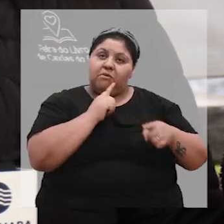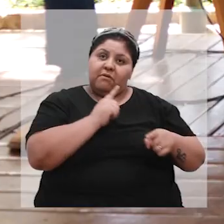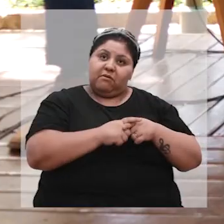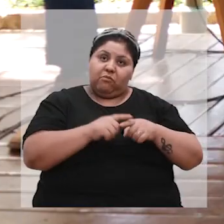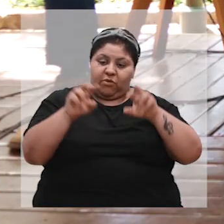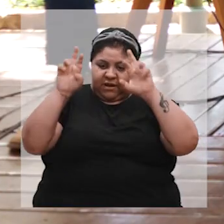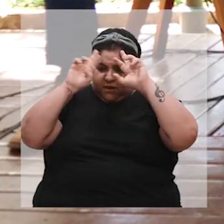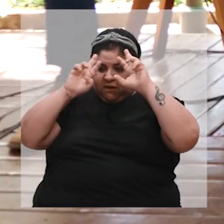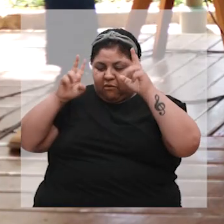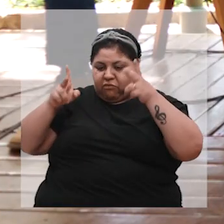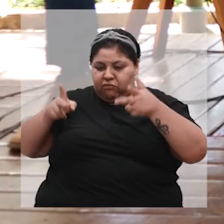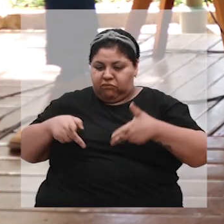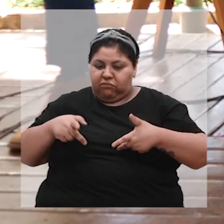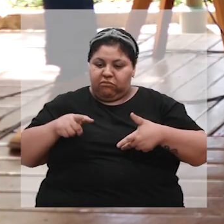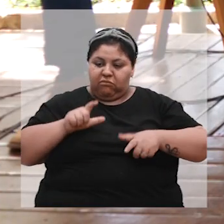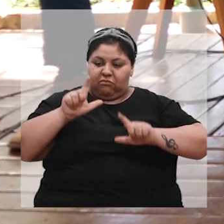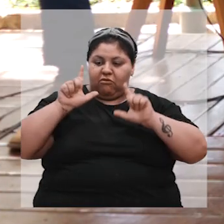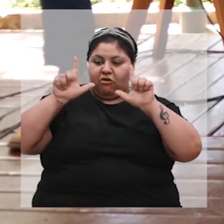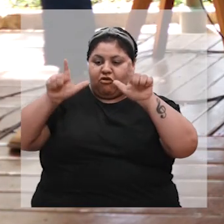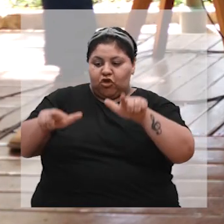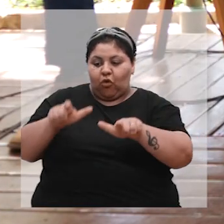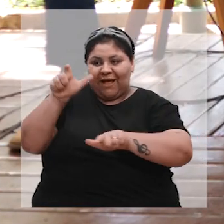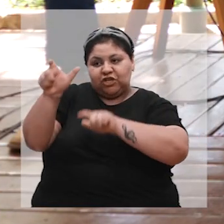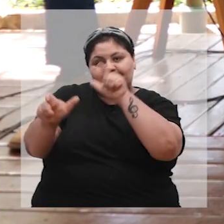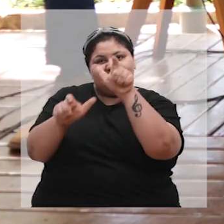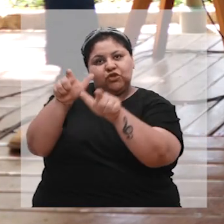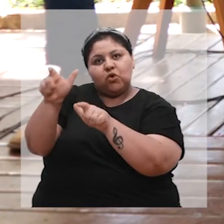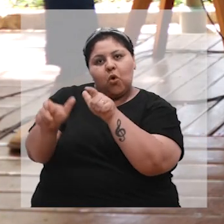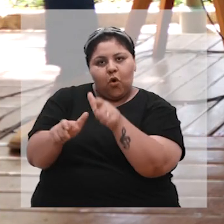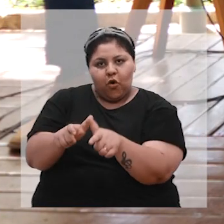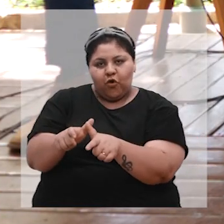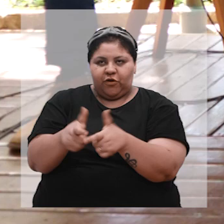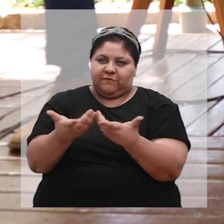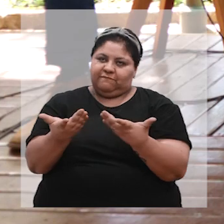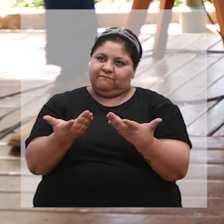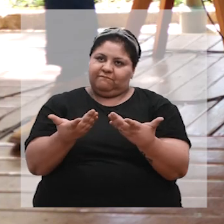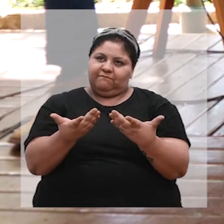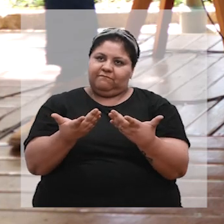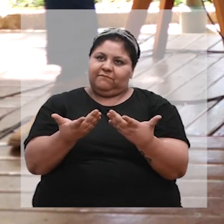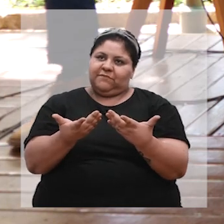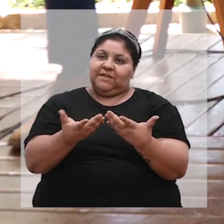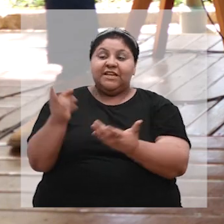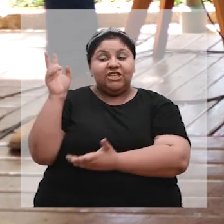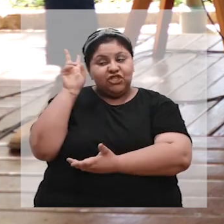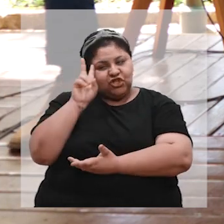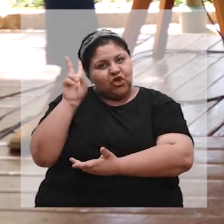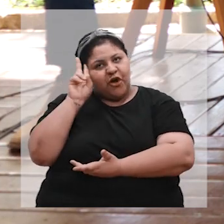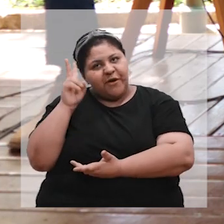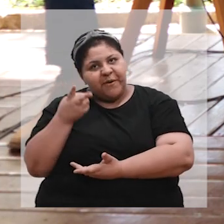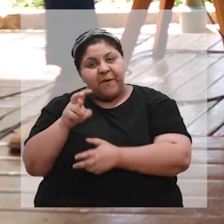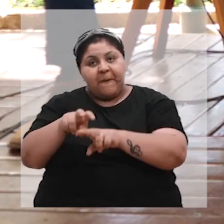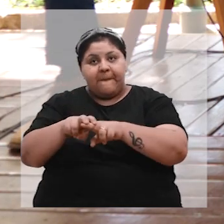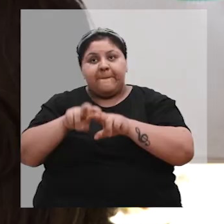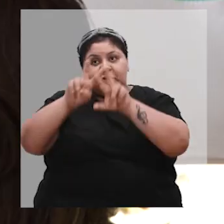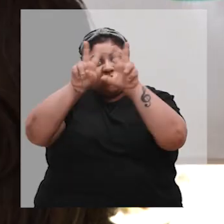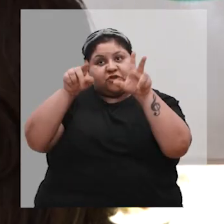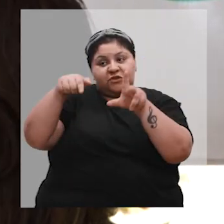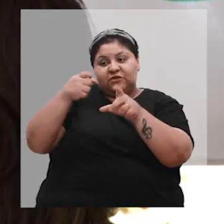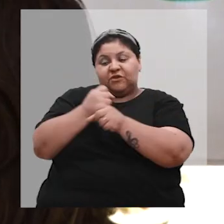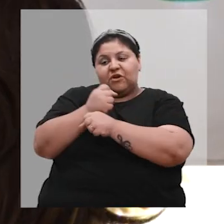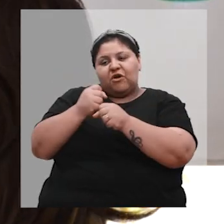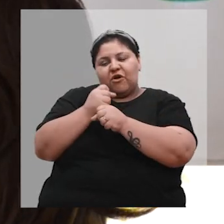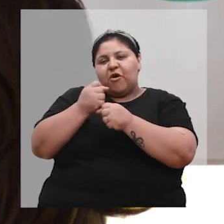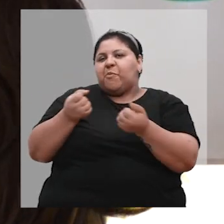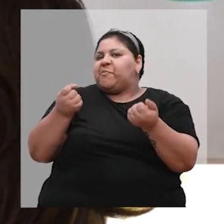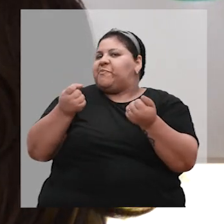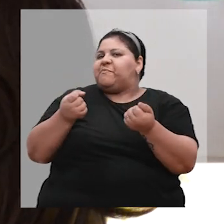exatamente por essa questão da humanização, de ser um lugar de pessoas, de gente e de histórias. Por isso que o tema desse